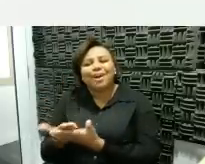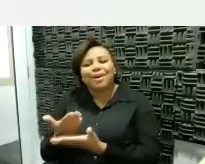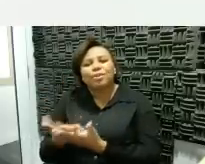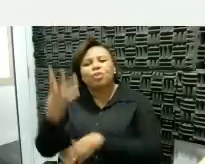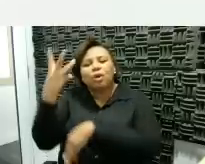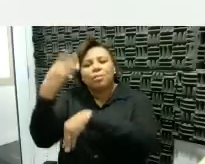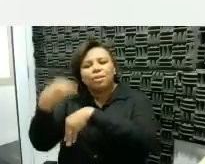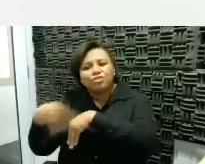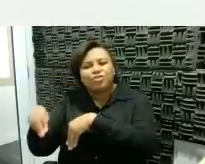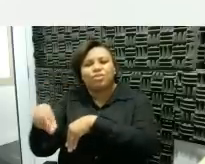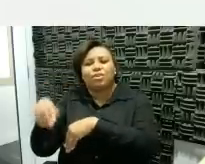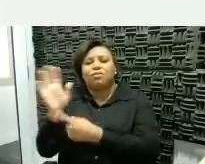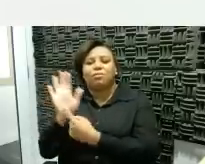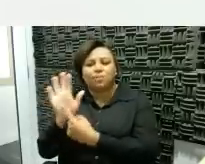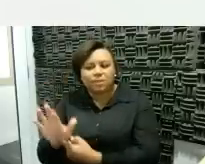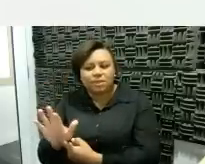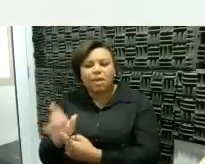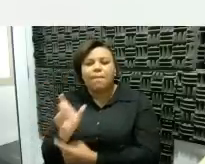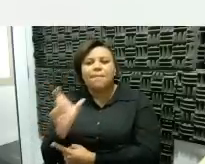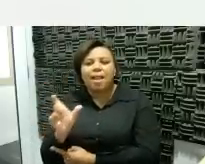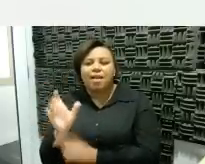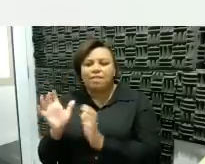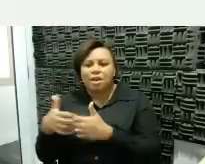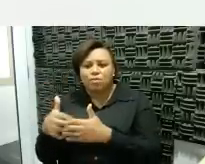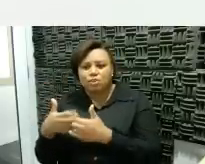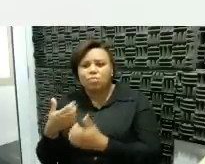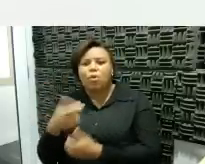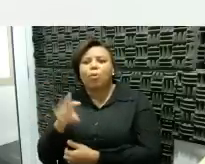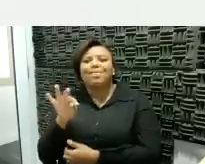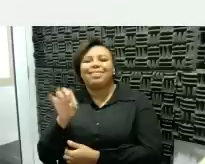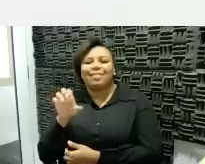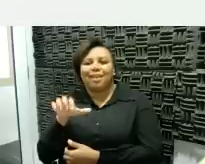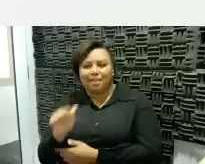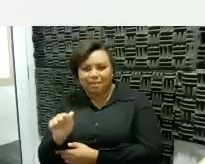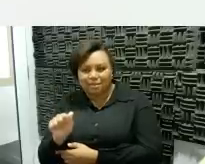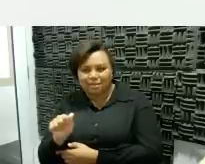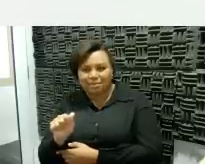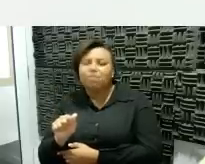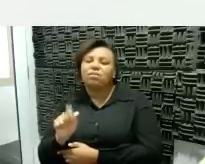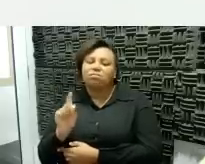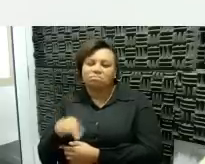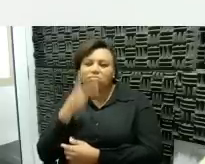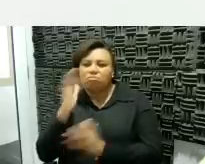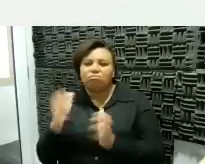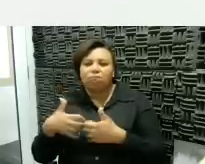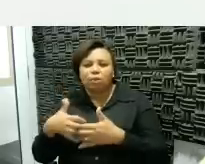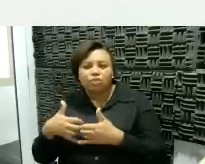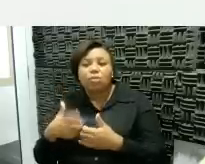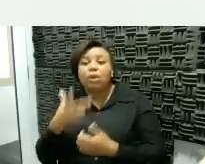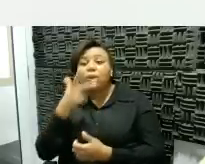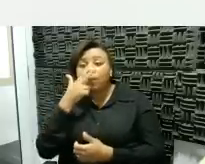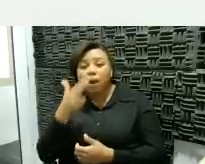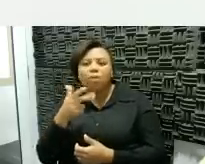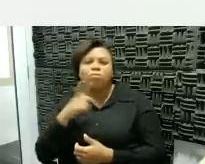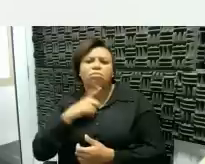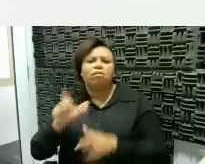pra palavrinha autismo ou teia transtorno do espectro autista porque assim como os várias pessoas com autismo assim